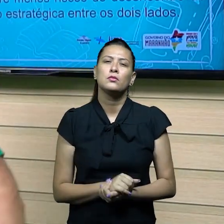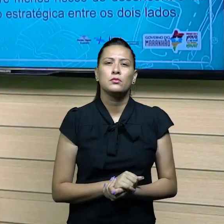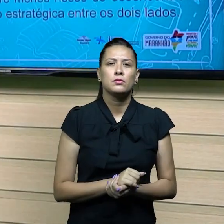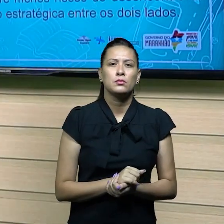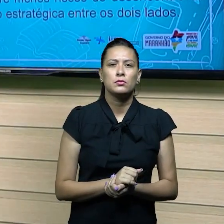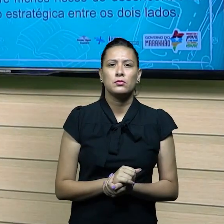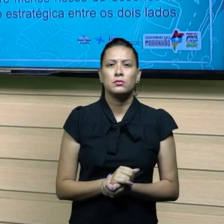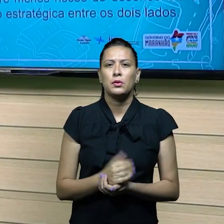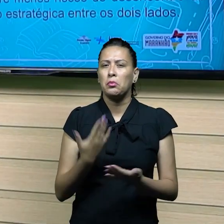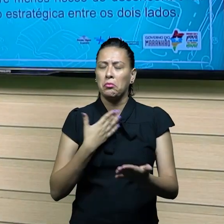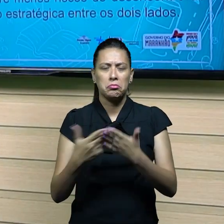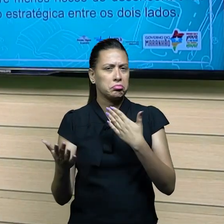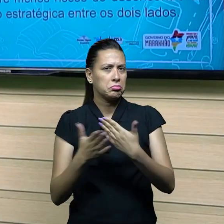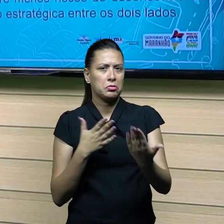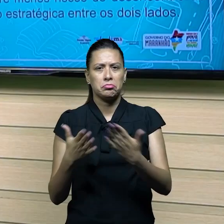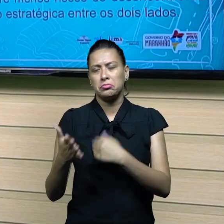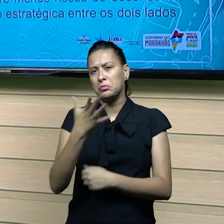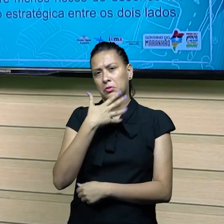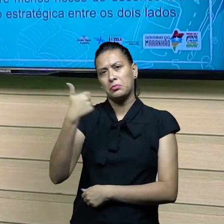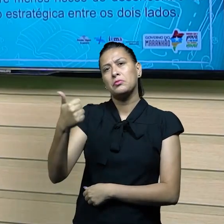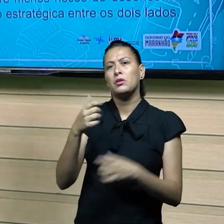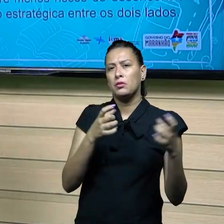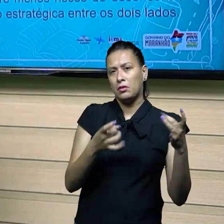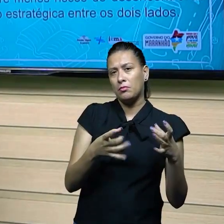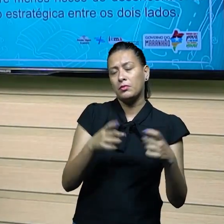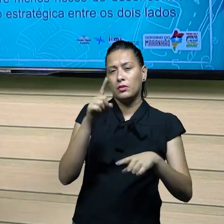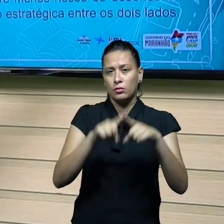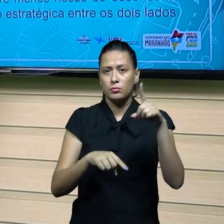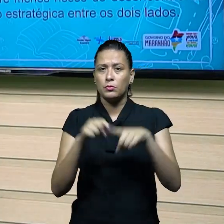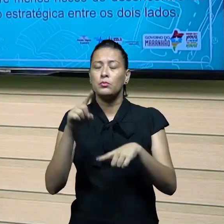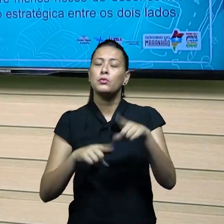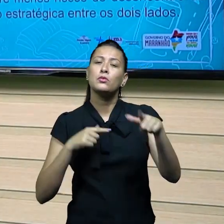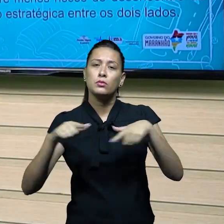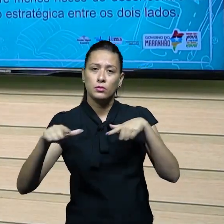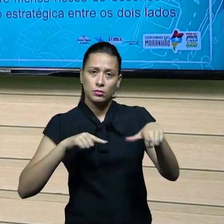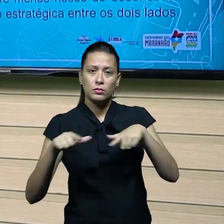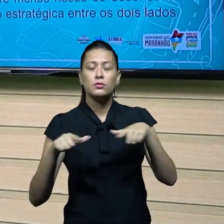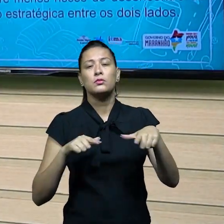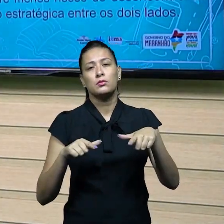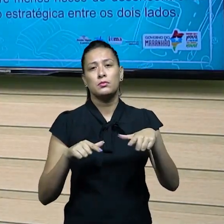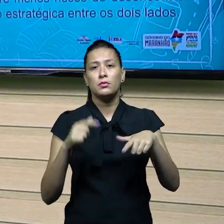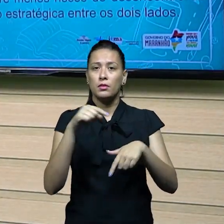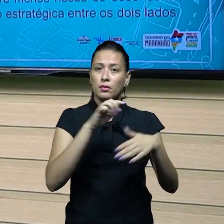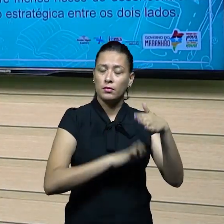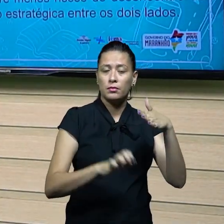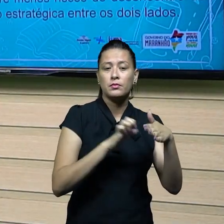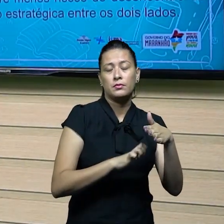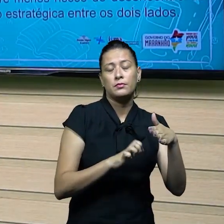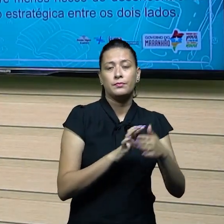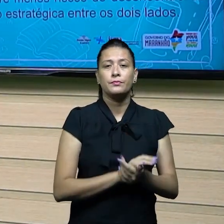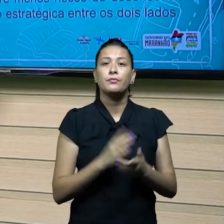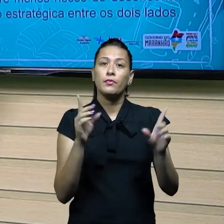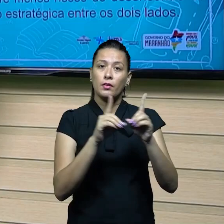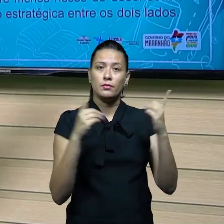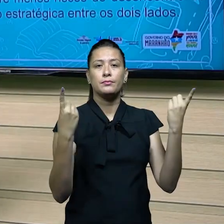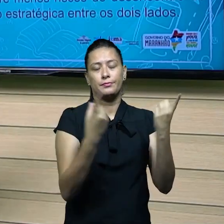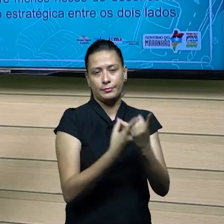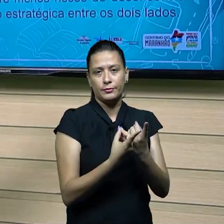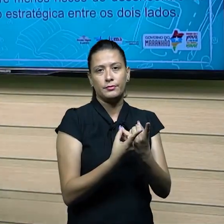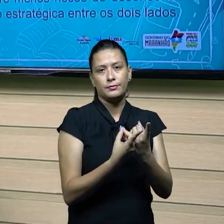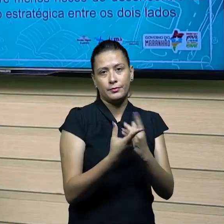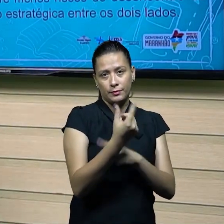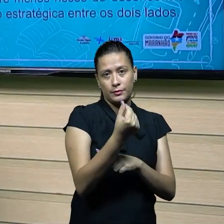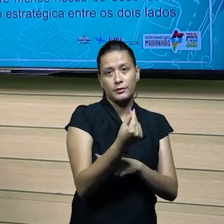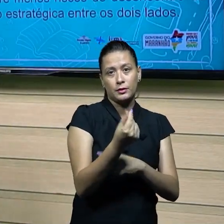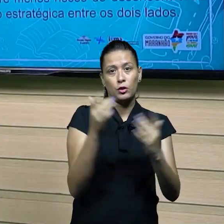melhorar a venda de produtos e bens daquela empresa. Então, o setor financeiro, o departamento financeiro, ele tem contato direto com todos